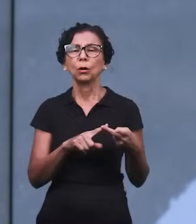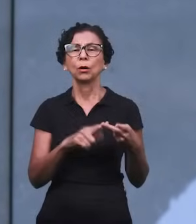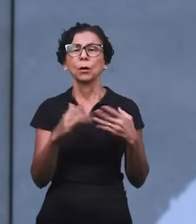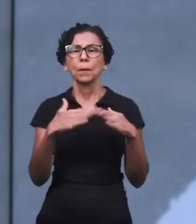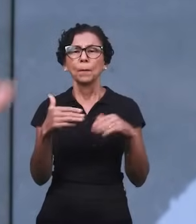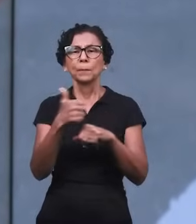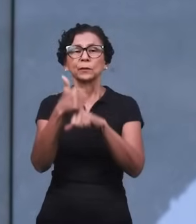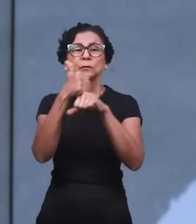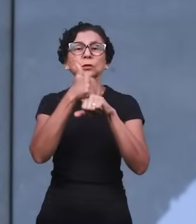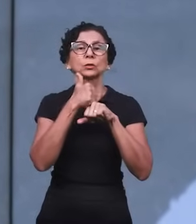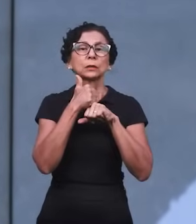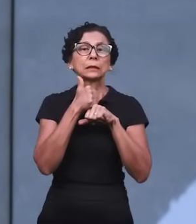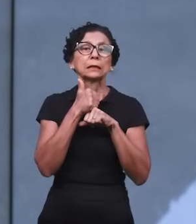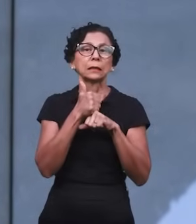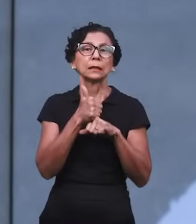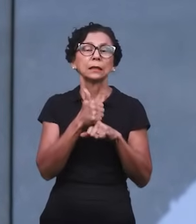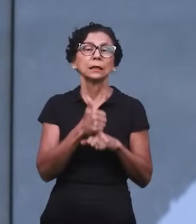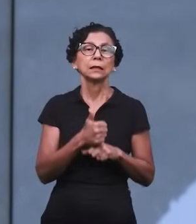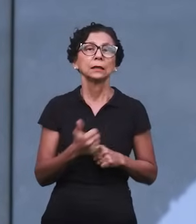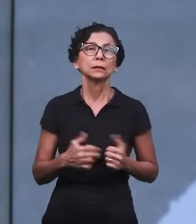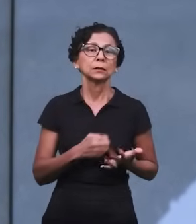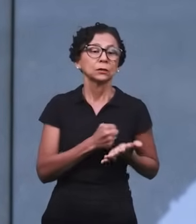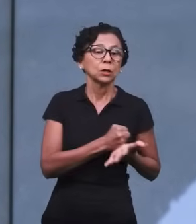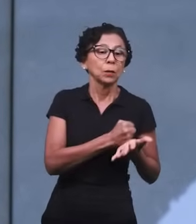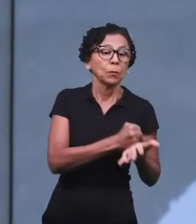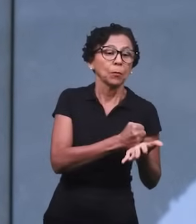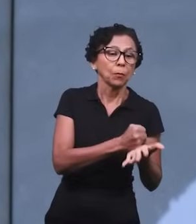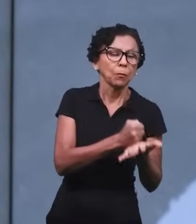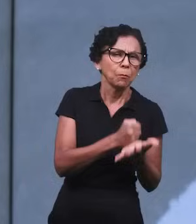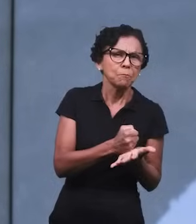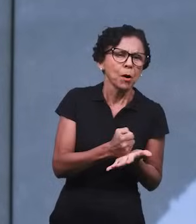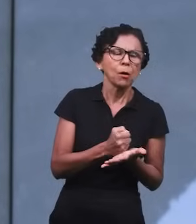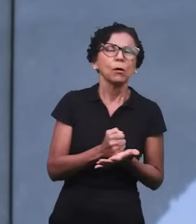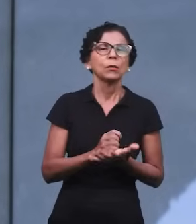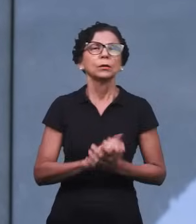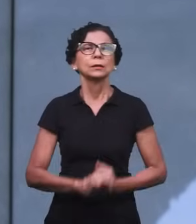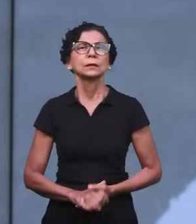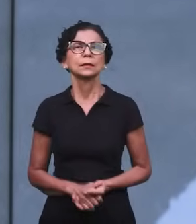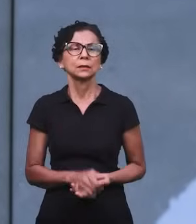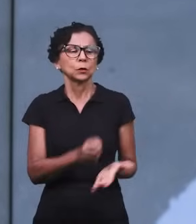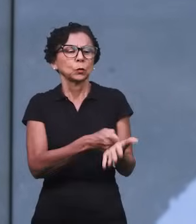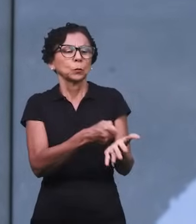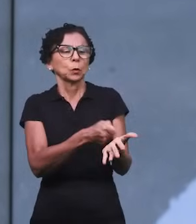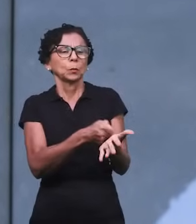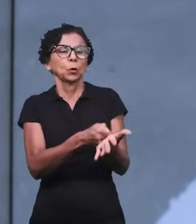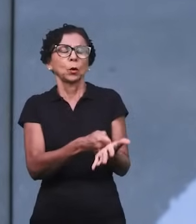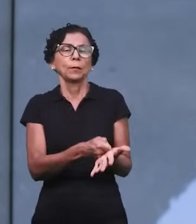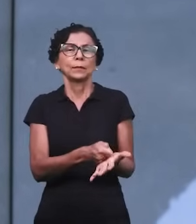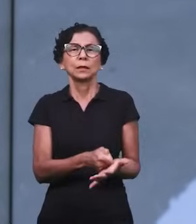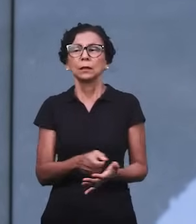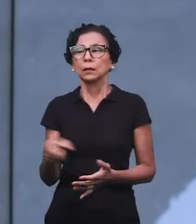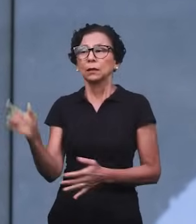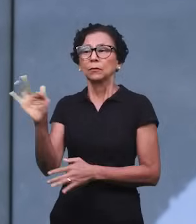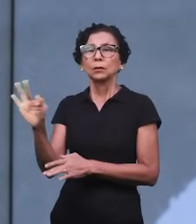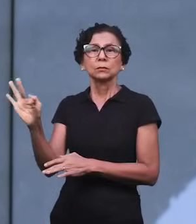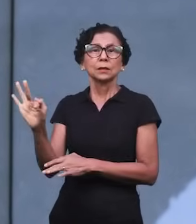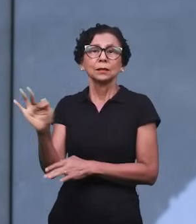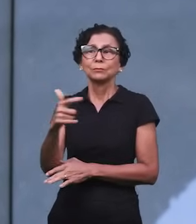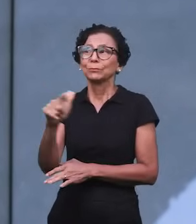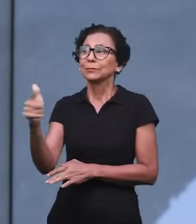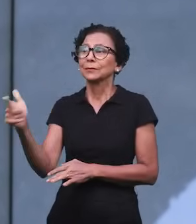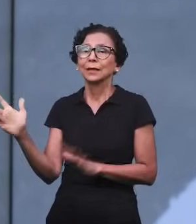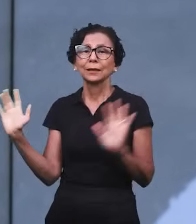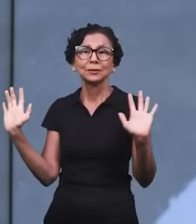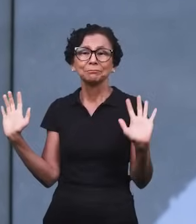toda. Quando você chega na faculdade, não tem mais nada disso. O professor chega, entrega um conteúdo, né, e se